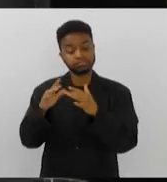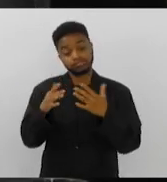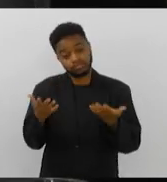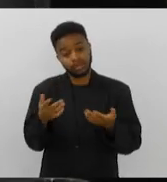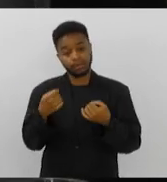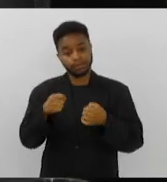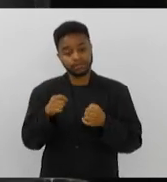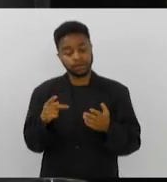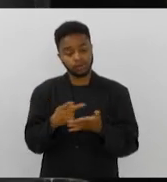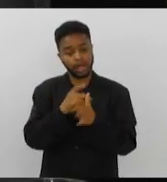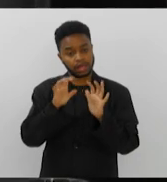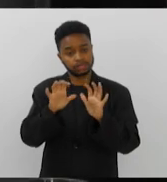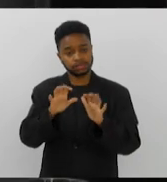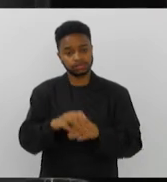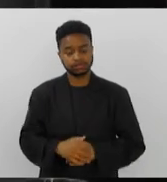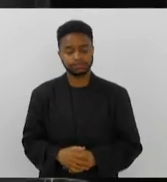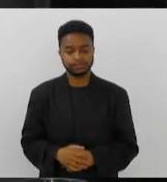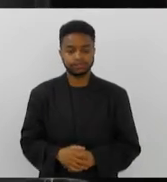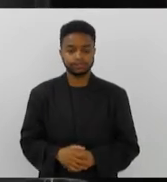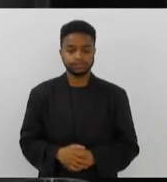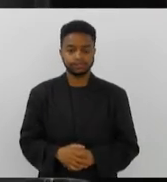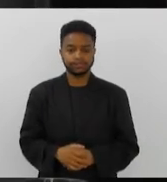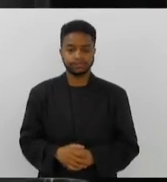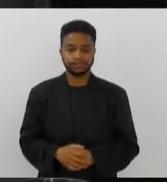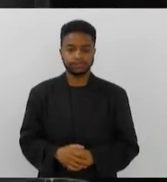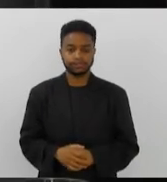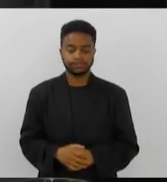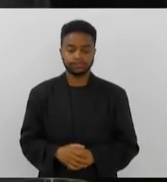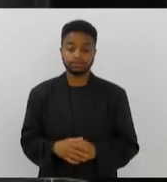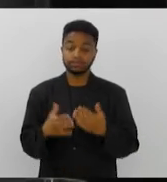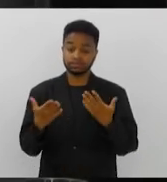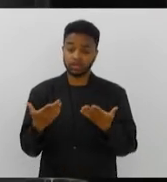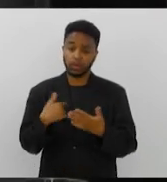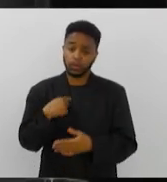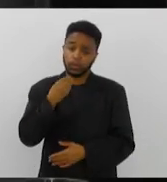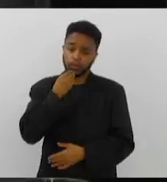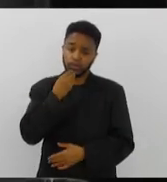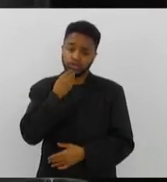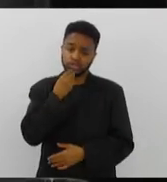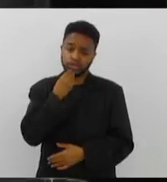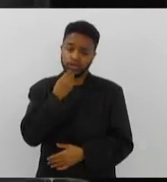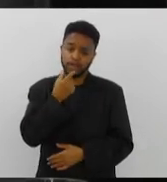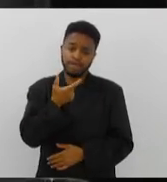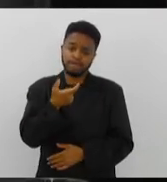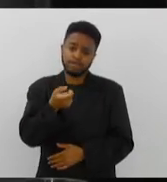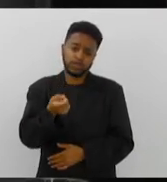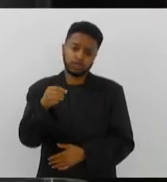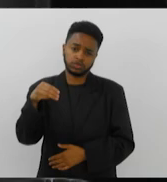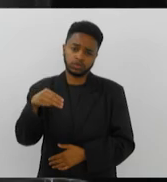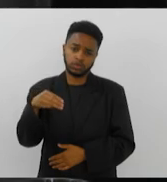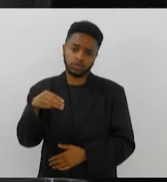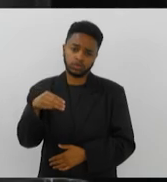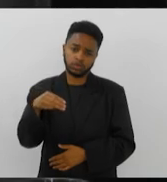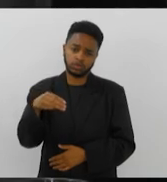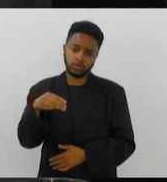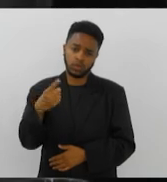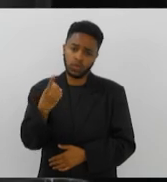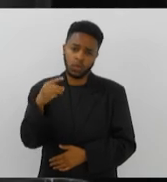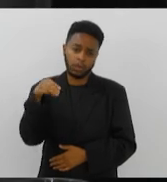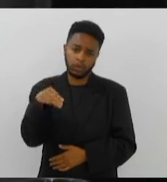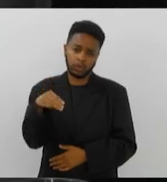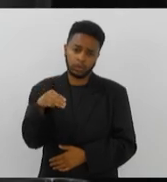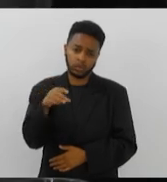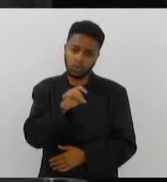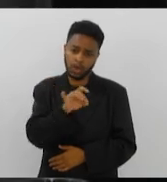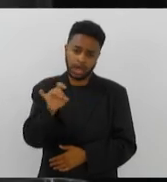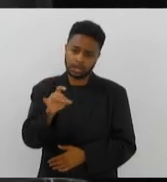ser então Eh eu poderia ficar aqui aqui mais 20 minut bom Um Minuto Para cada ano